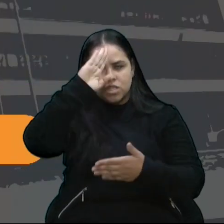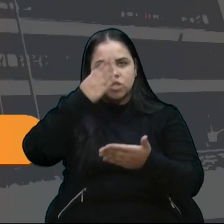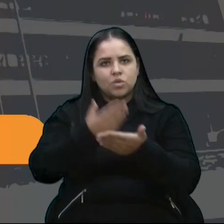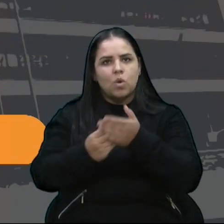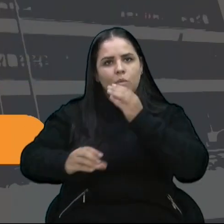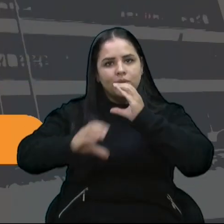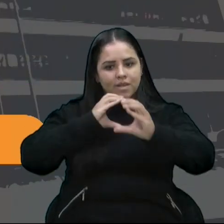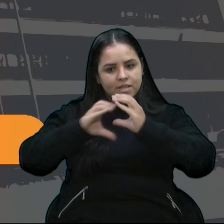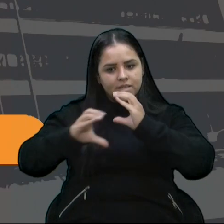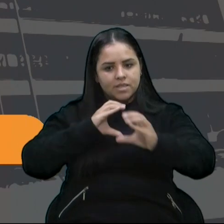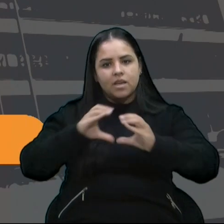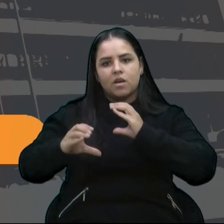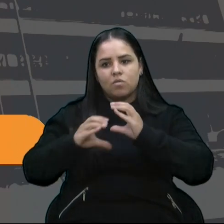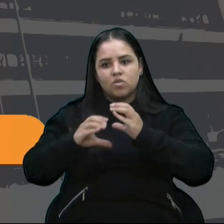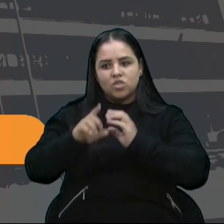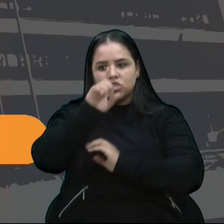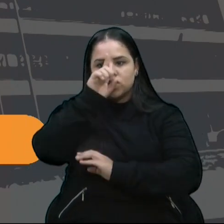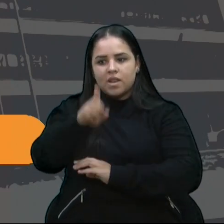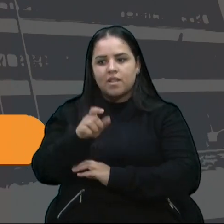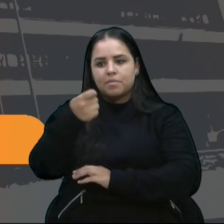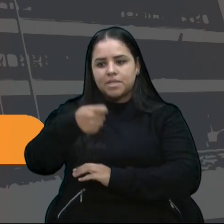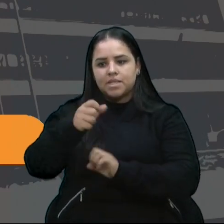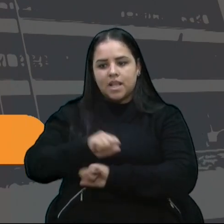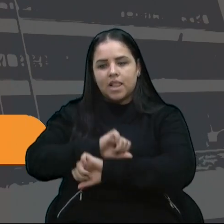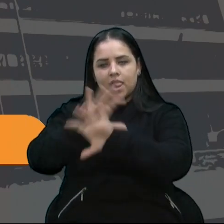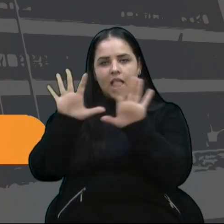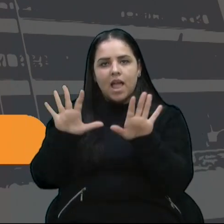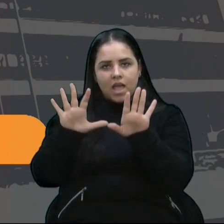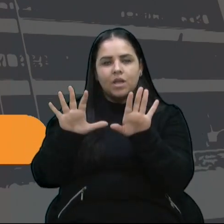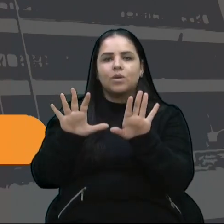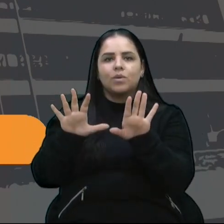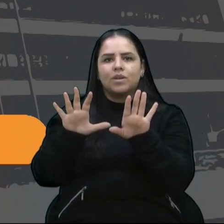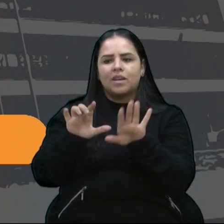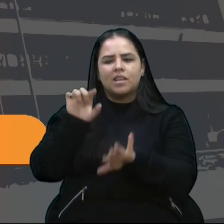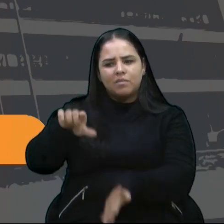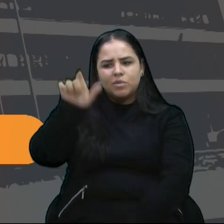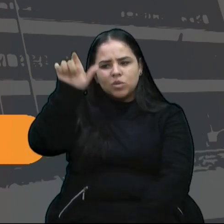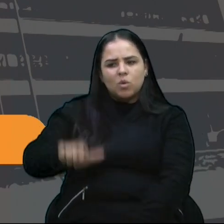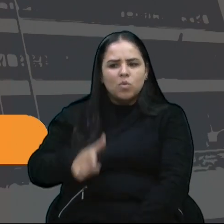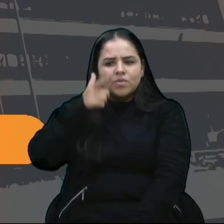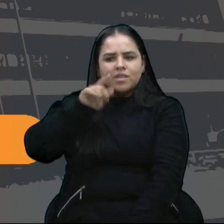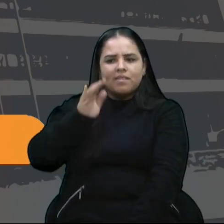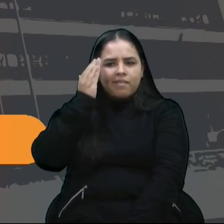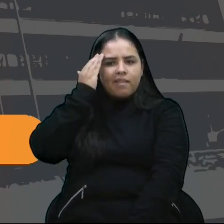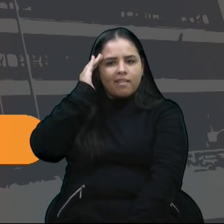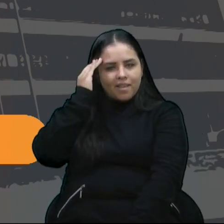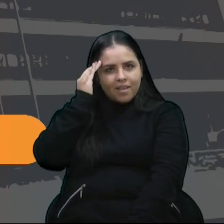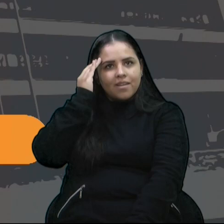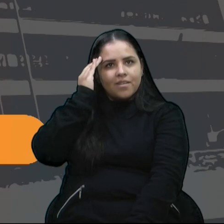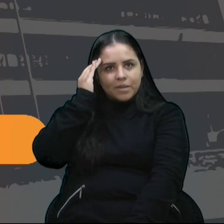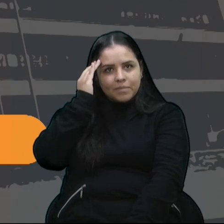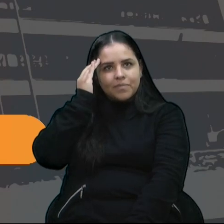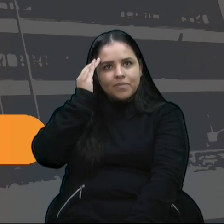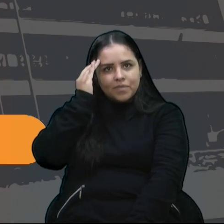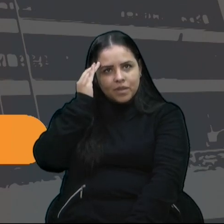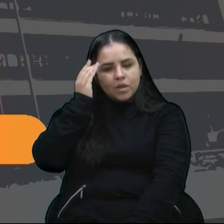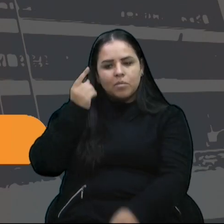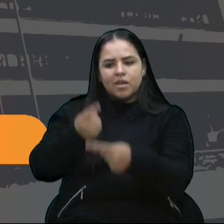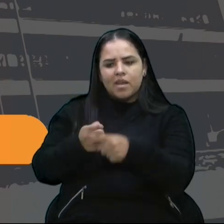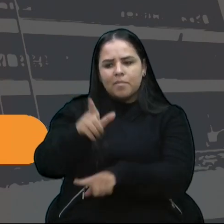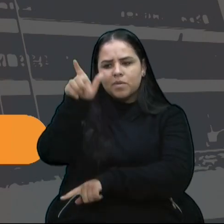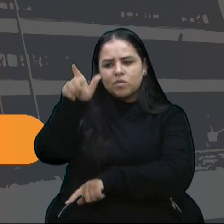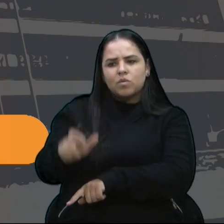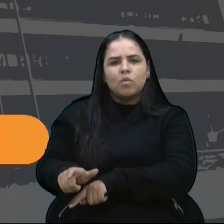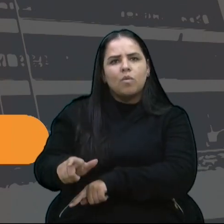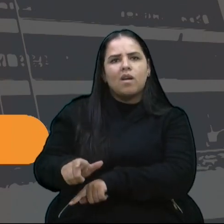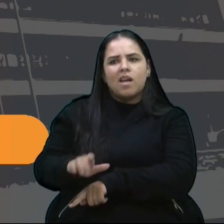coisa muito clara, né? Que faça sentido para uma pessoa. E comento assim uma pessoa porque